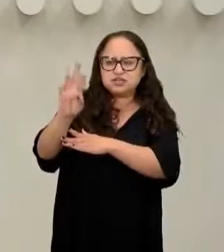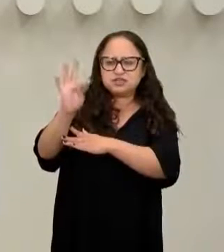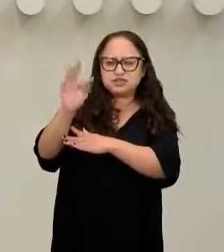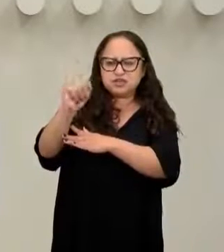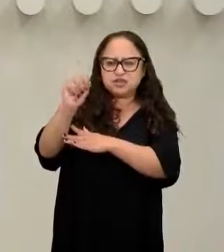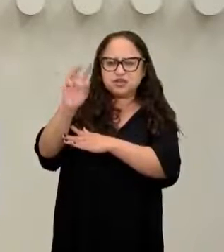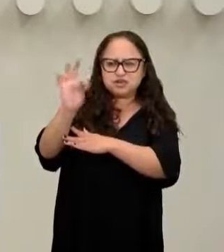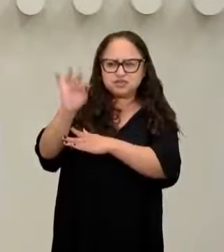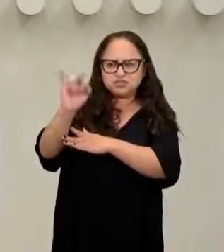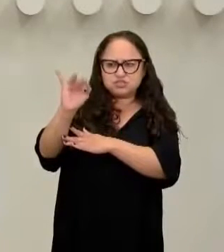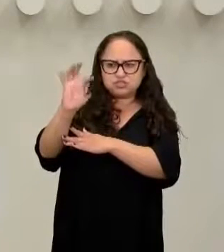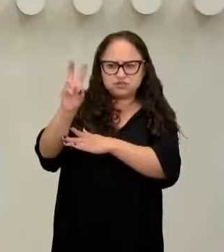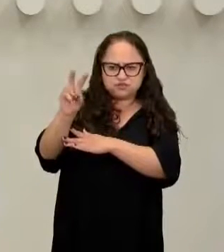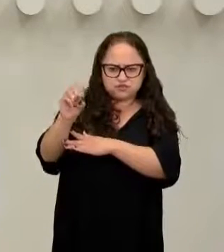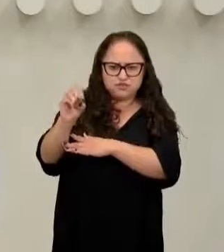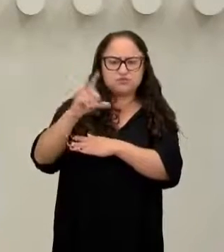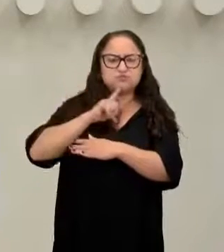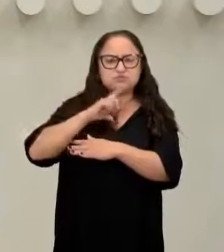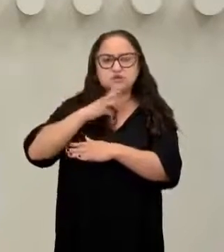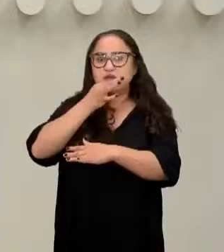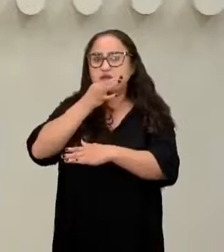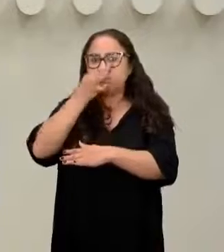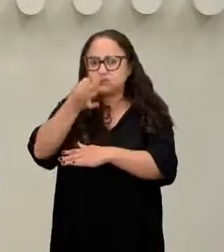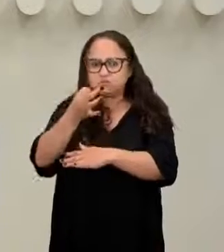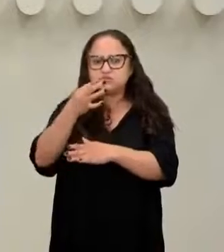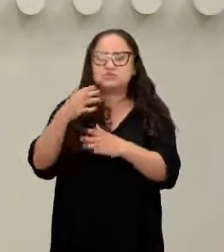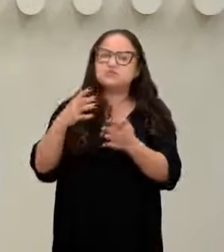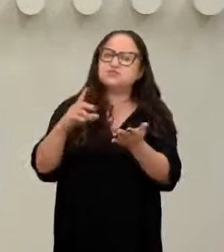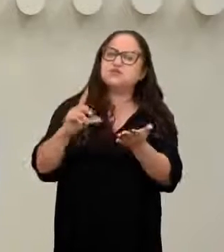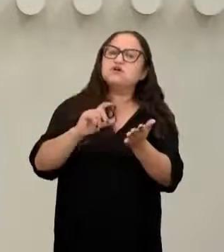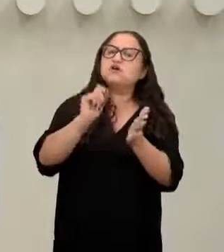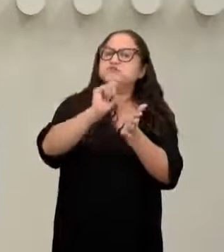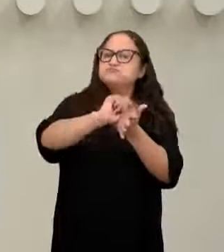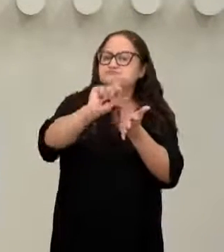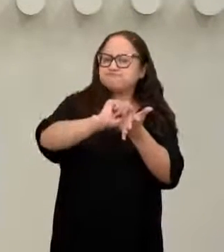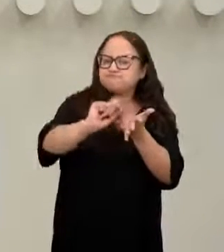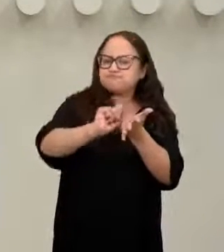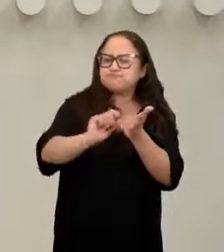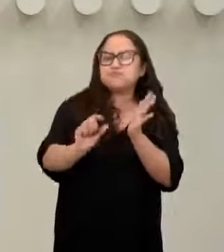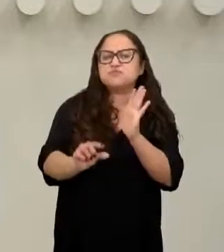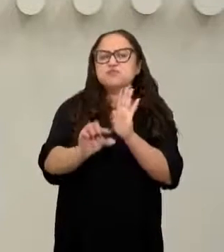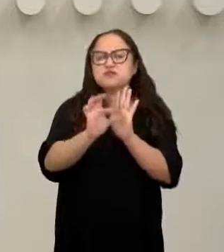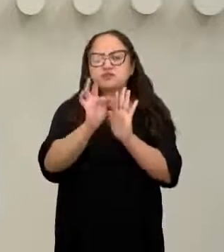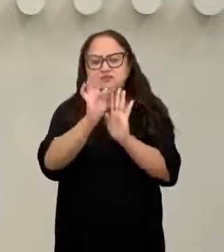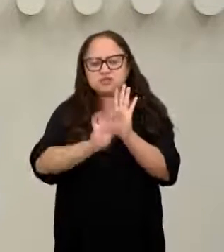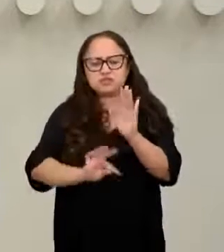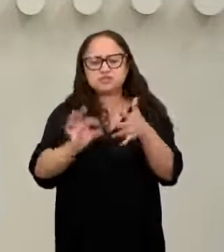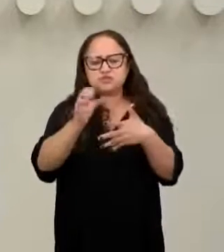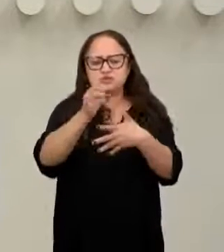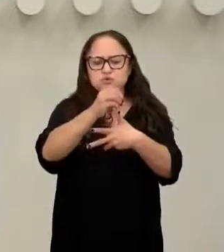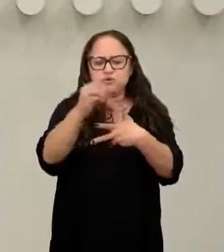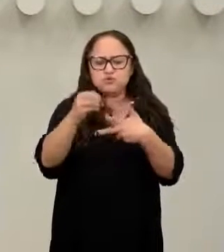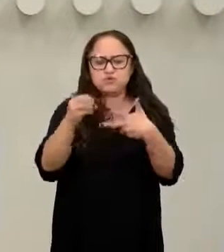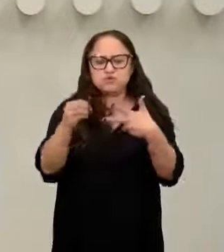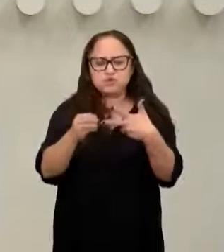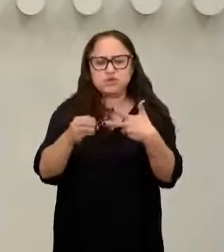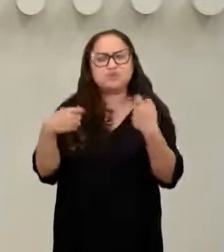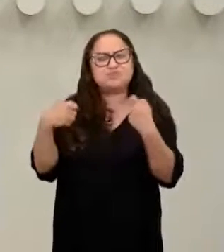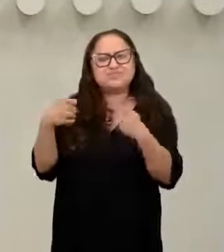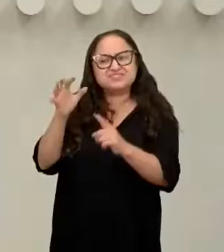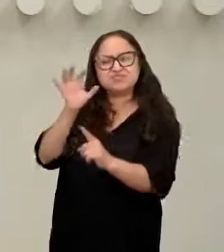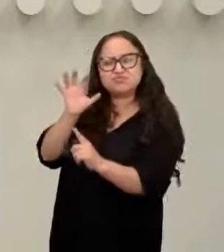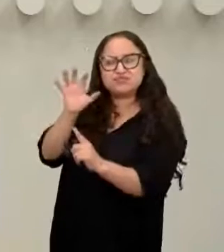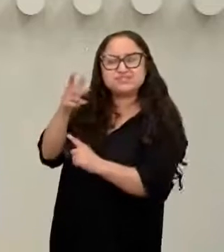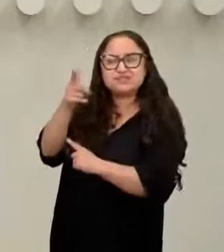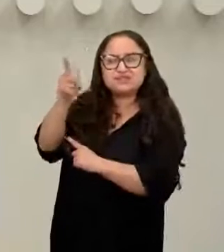exemplo, lá é um texto para a prova. Quando esse texto de opinião ele tem uma função social de buscar convencer as pessoas,